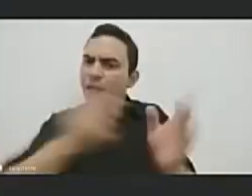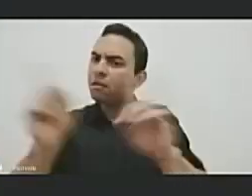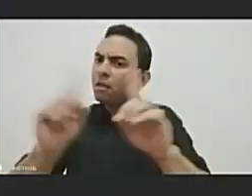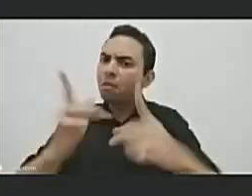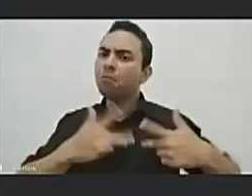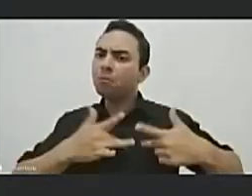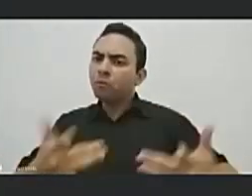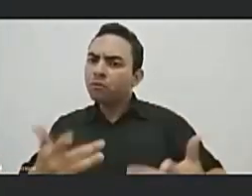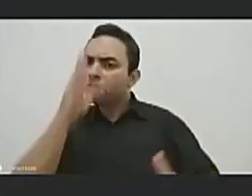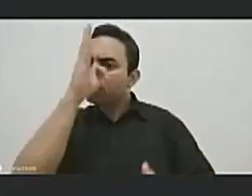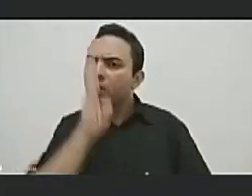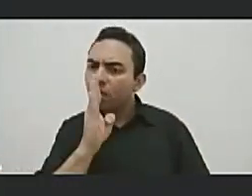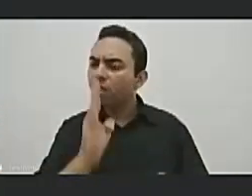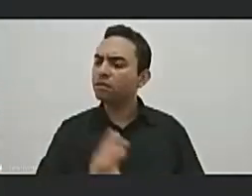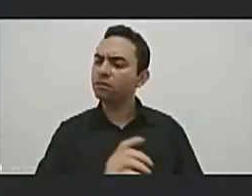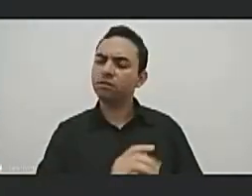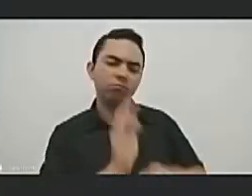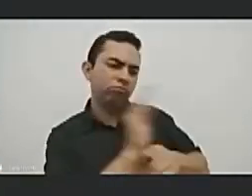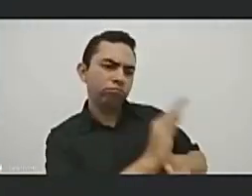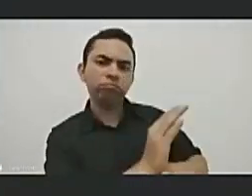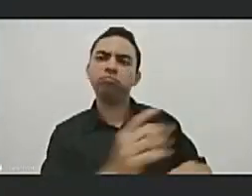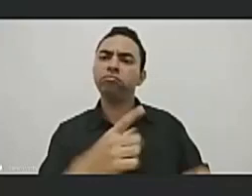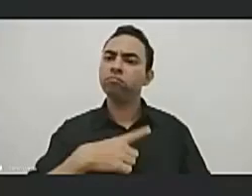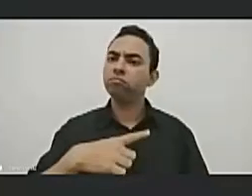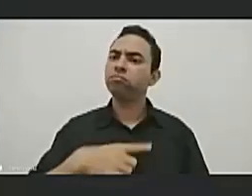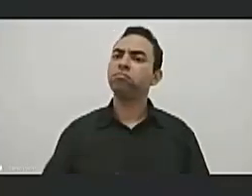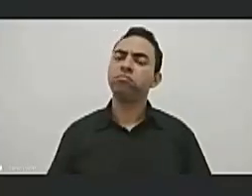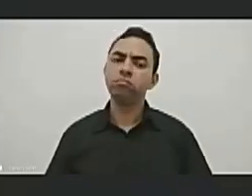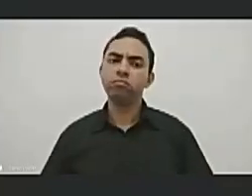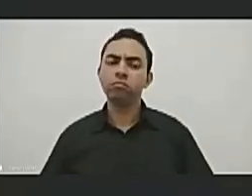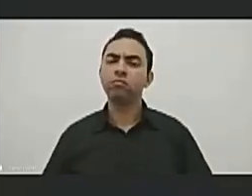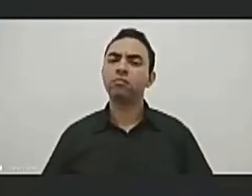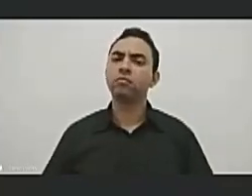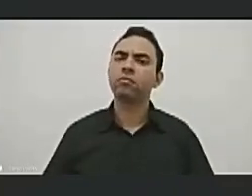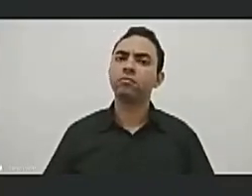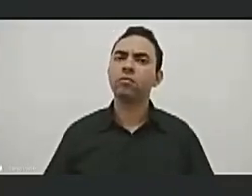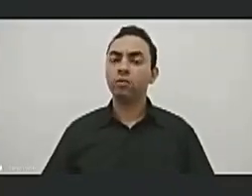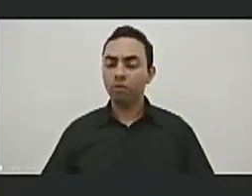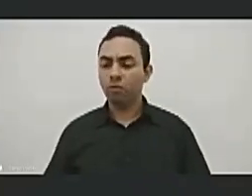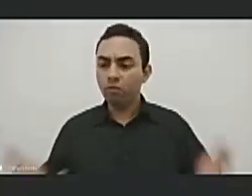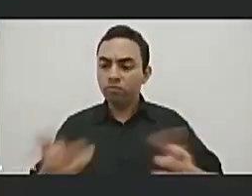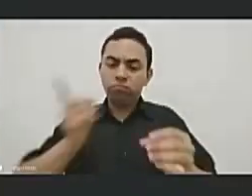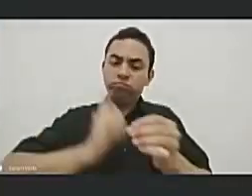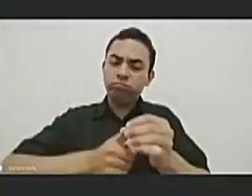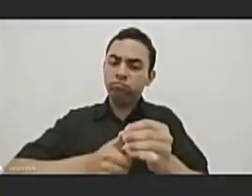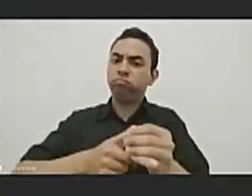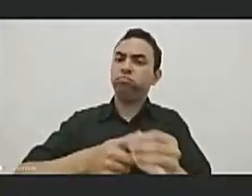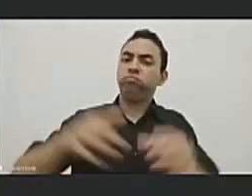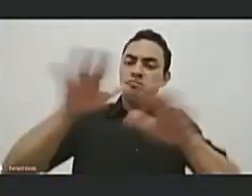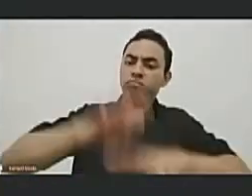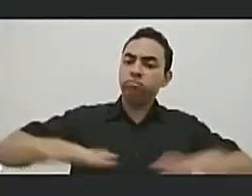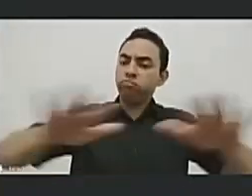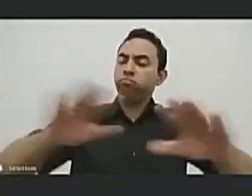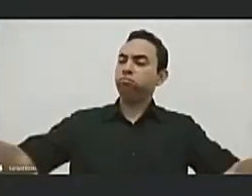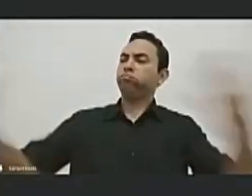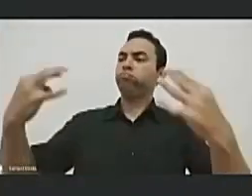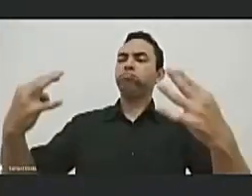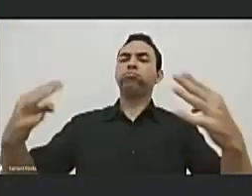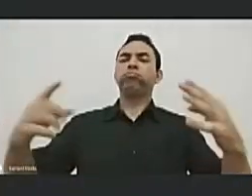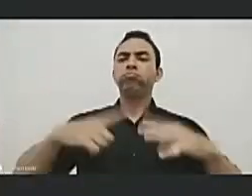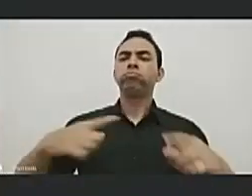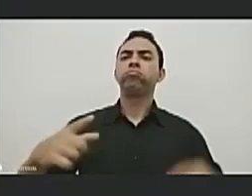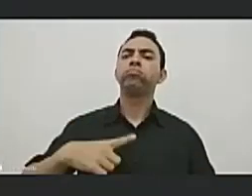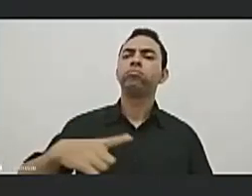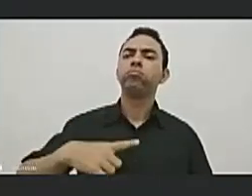município da União da Vitória o município está nos assistindo está companheiro estamos recebendo as